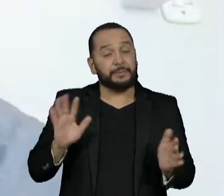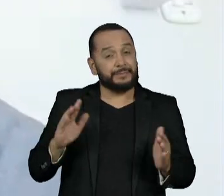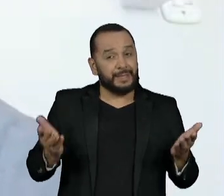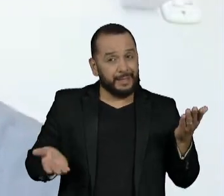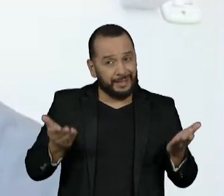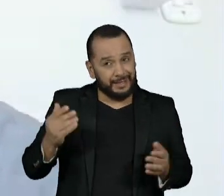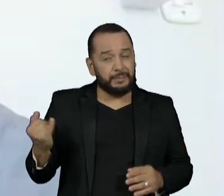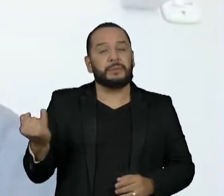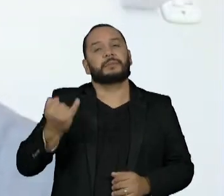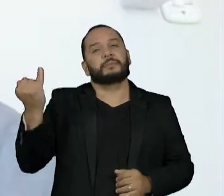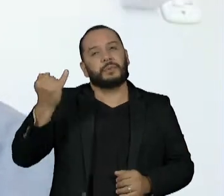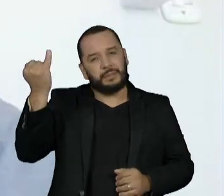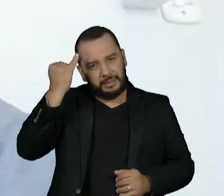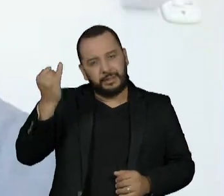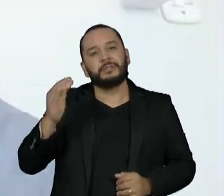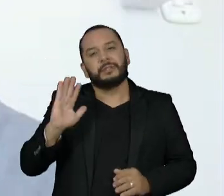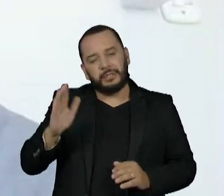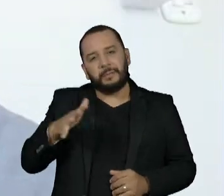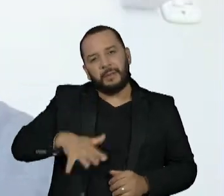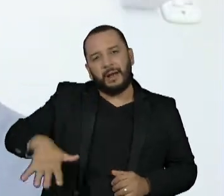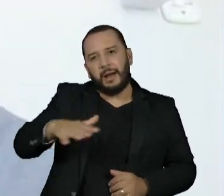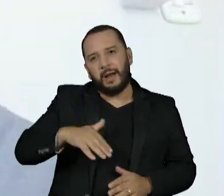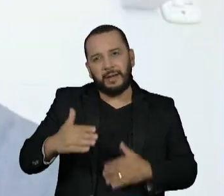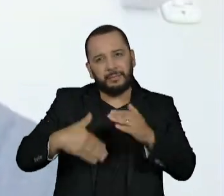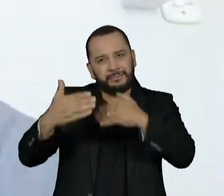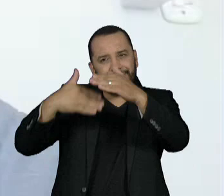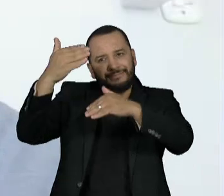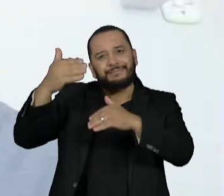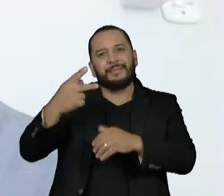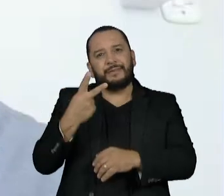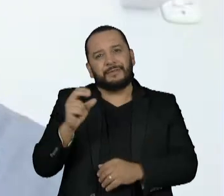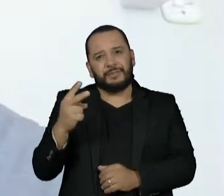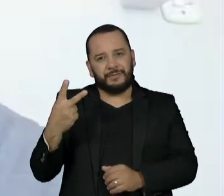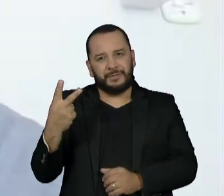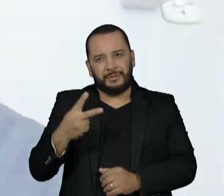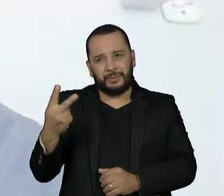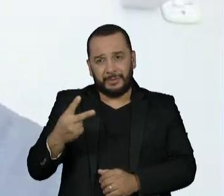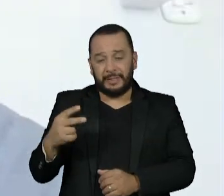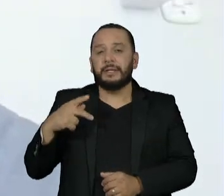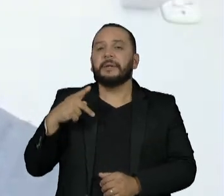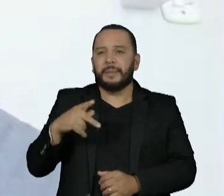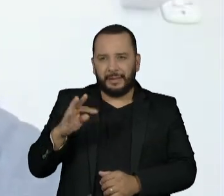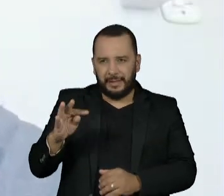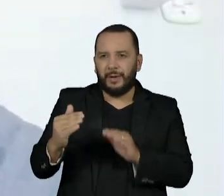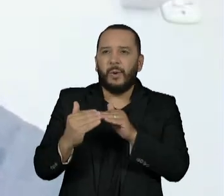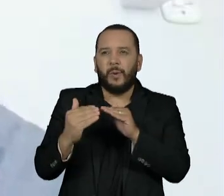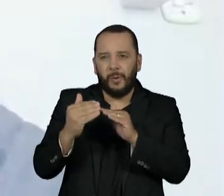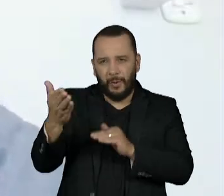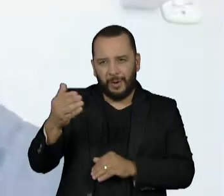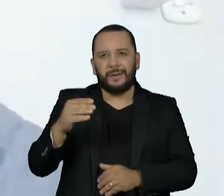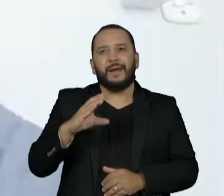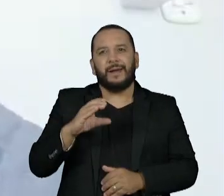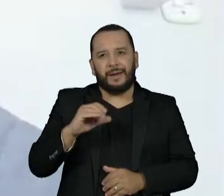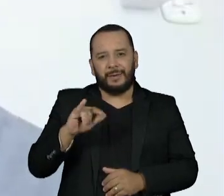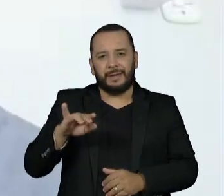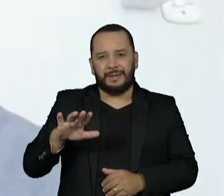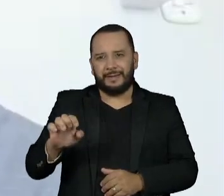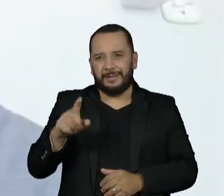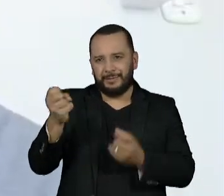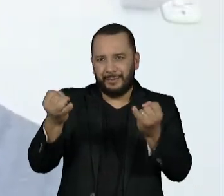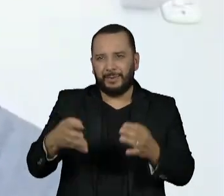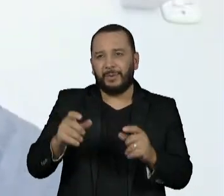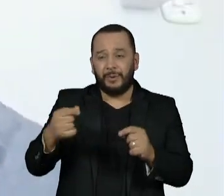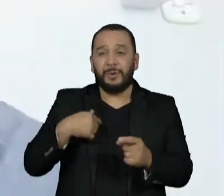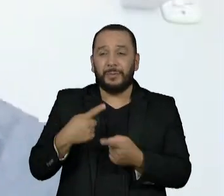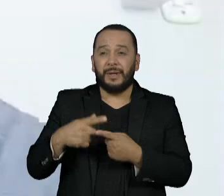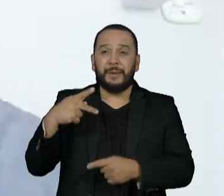para esse campo progressista se articular para 2022. No caso do PT, eu concordo com a Carolina, tem que ter uma reflexão sobre o porquê foi